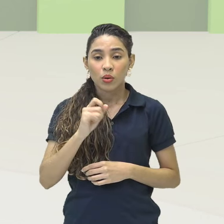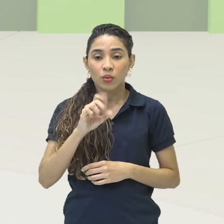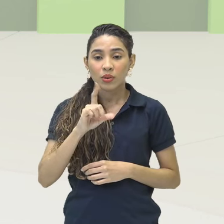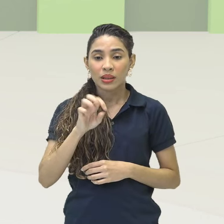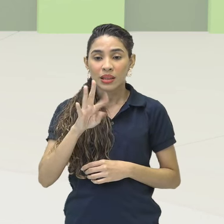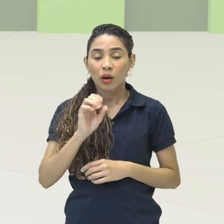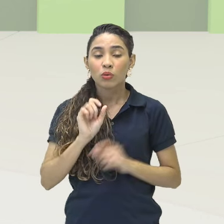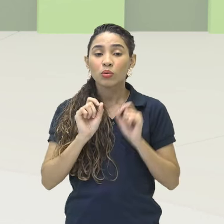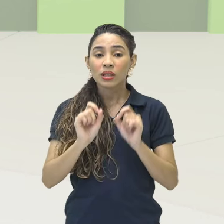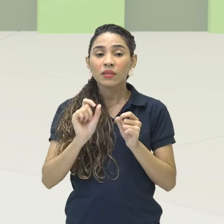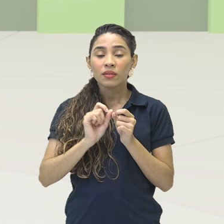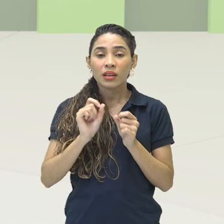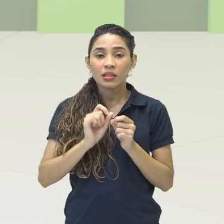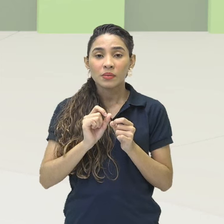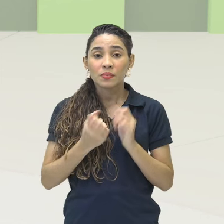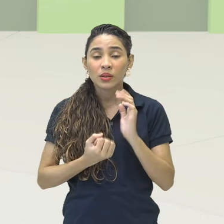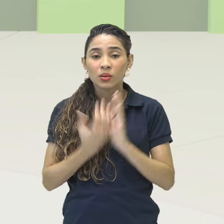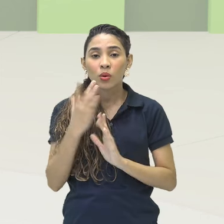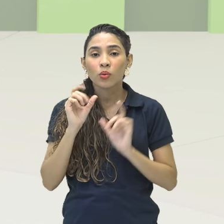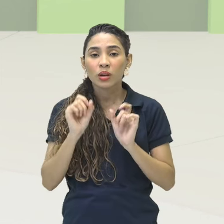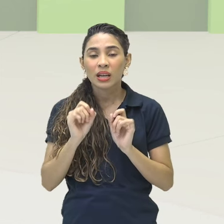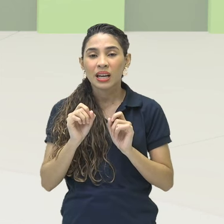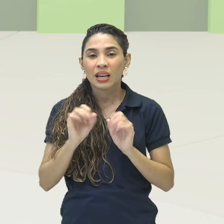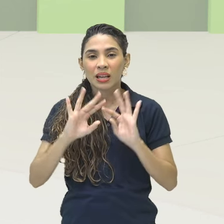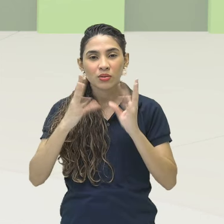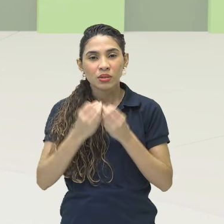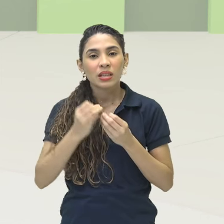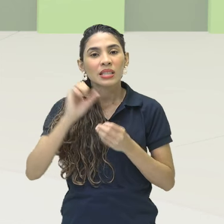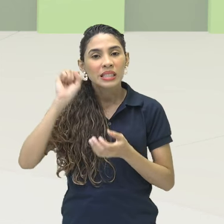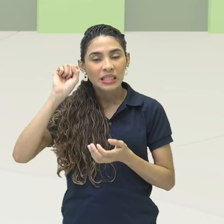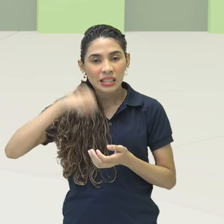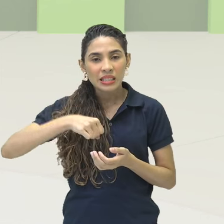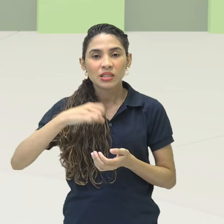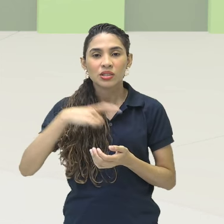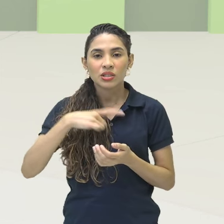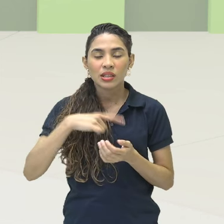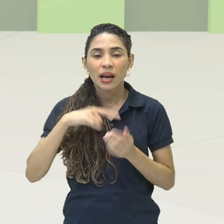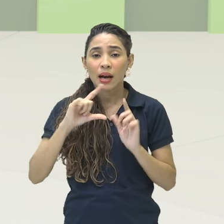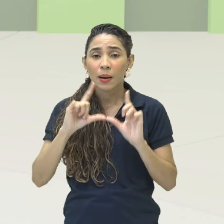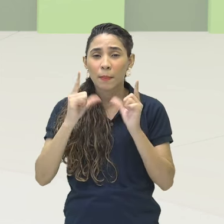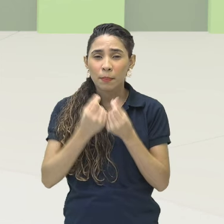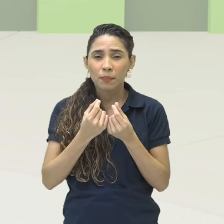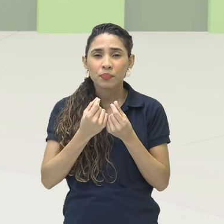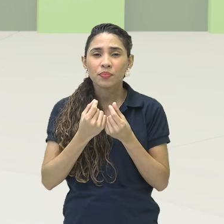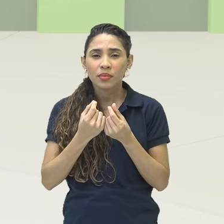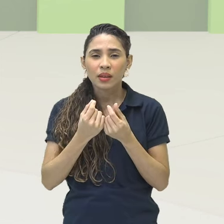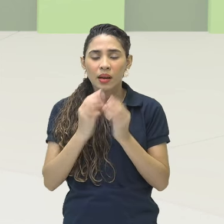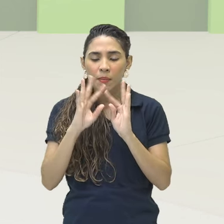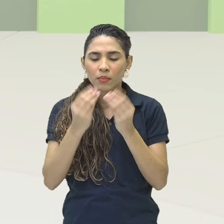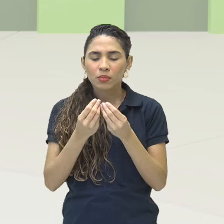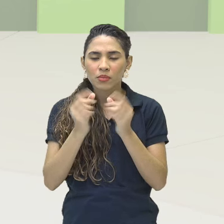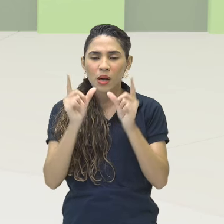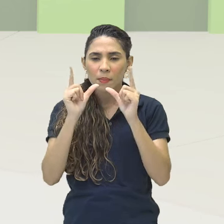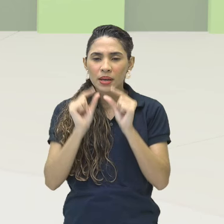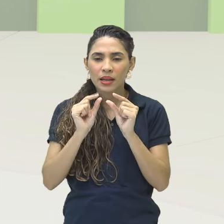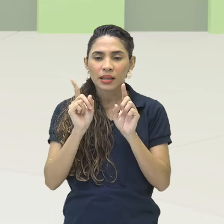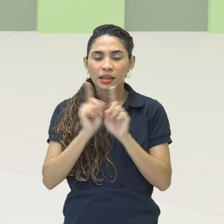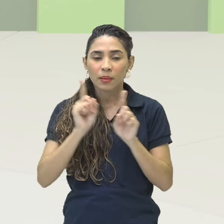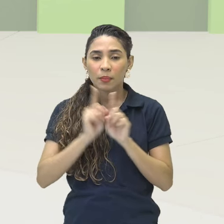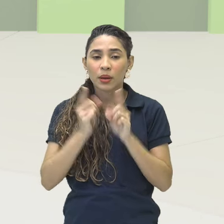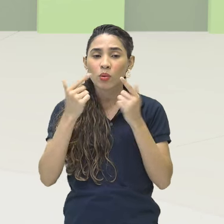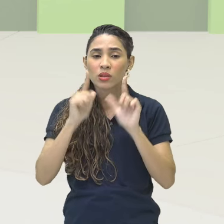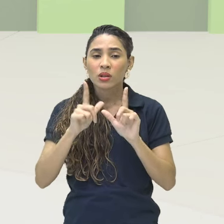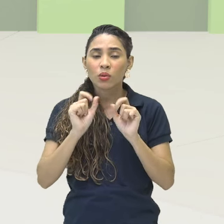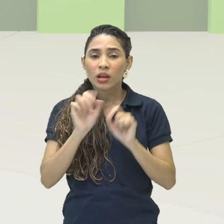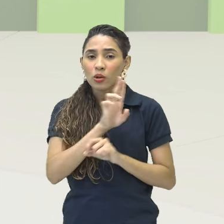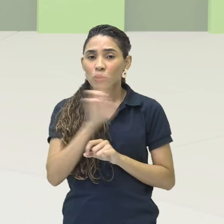ele fez? Ele instituiu que a matéria era, sim, formada por pequenas partículas, que ele também considerou